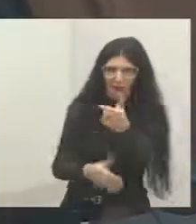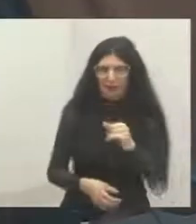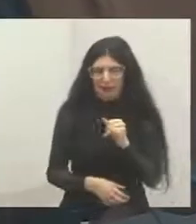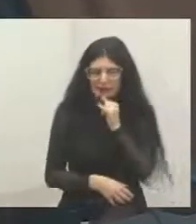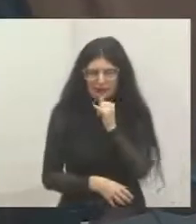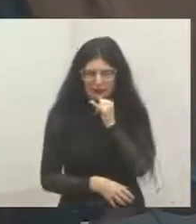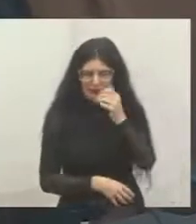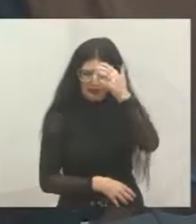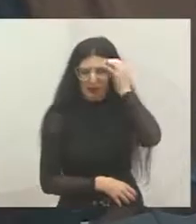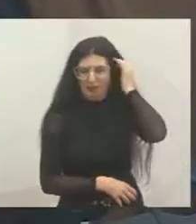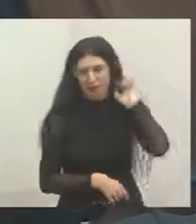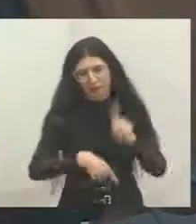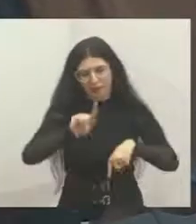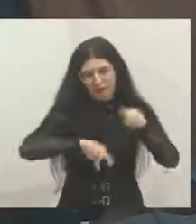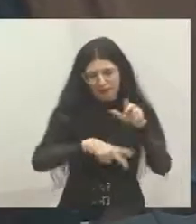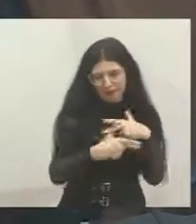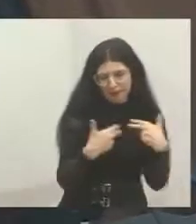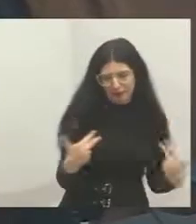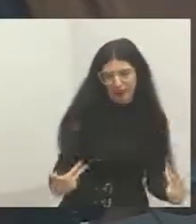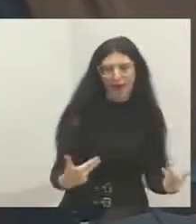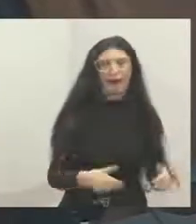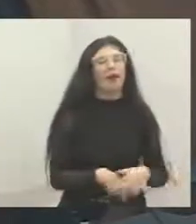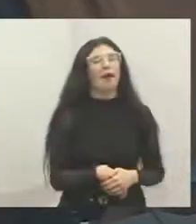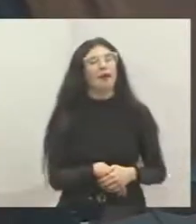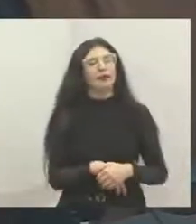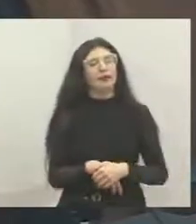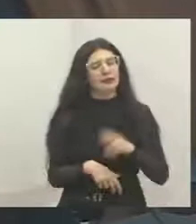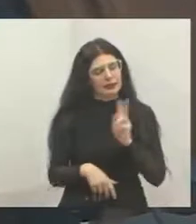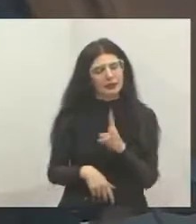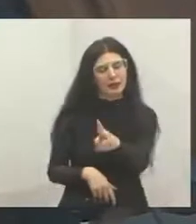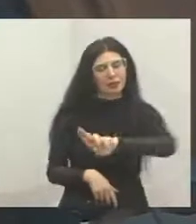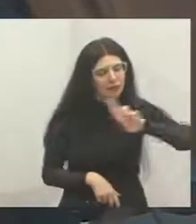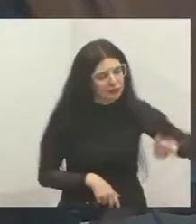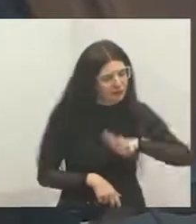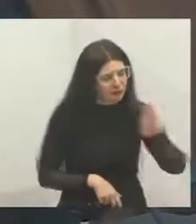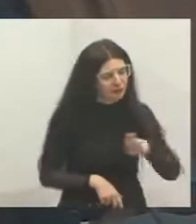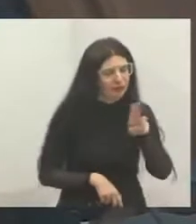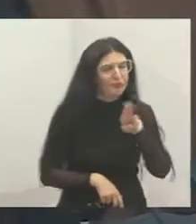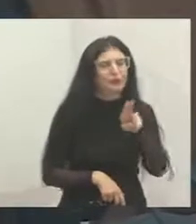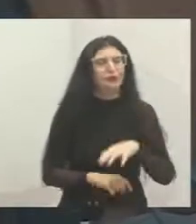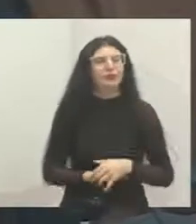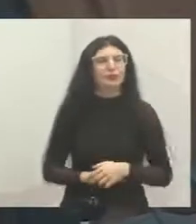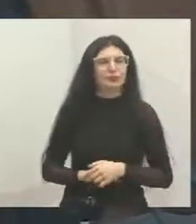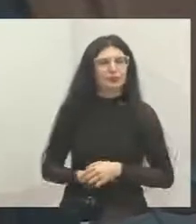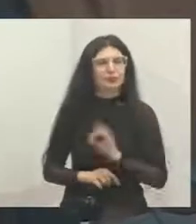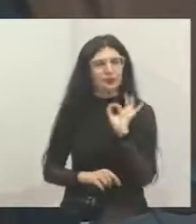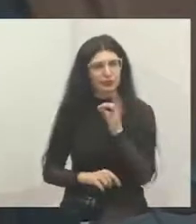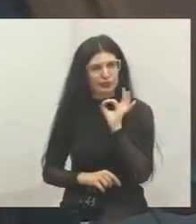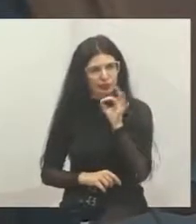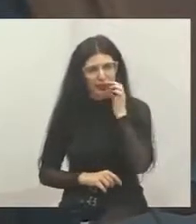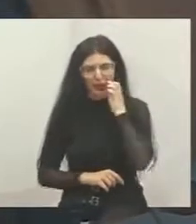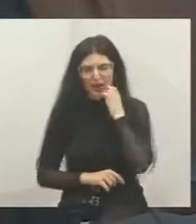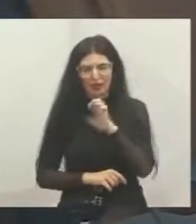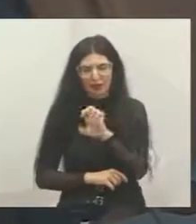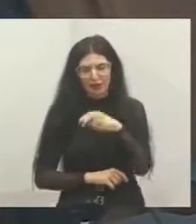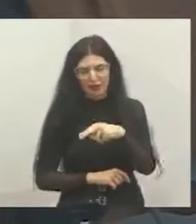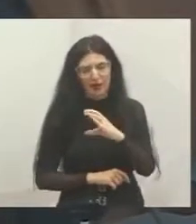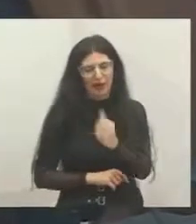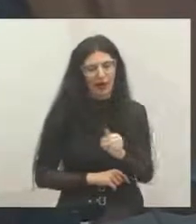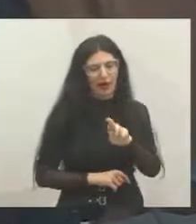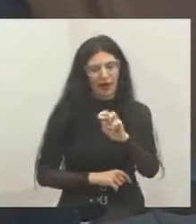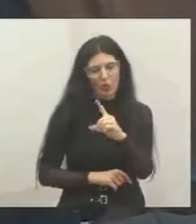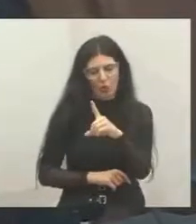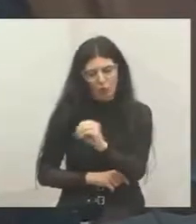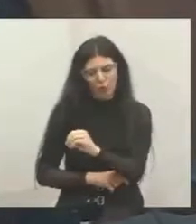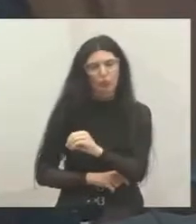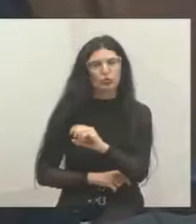de consumo, consultorias diárias, que deveria estar lá no encargo de pessoal.